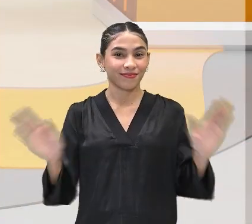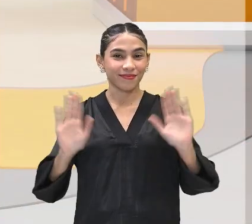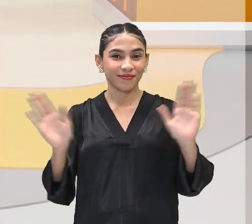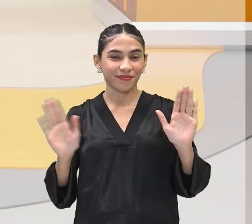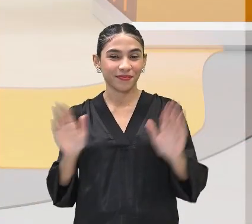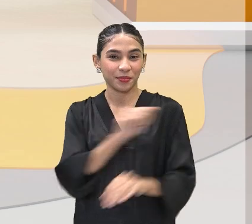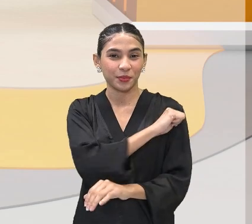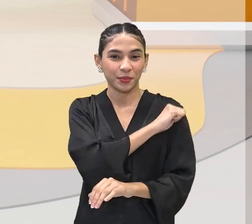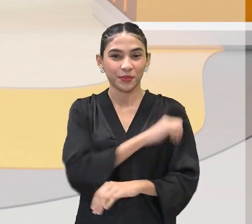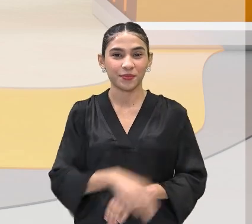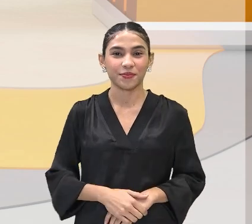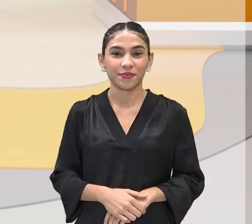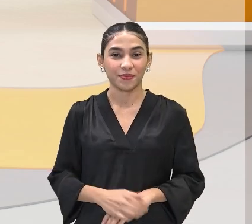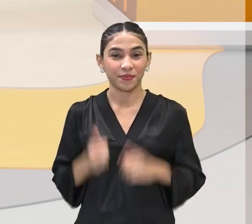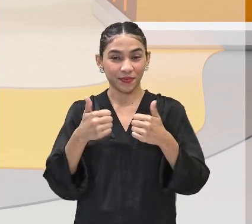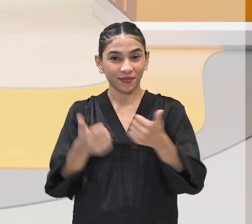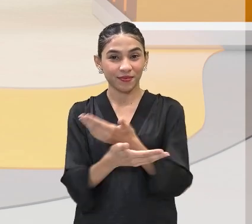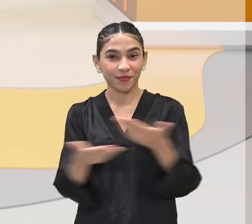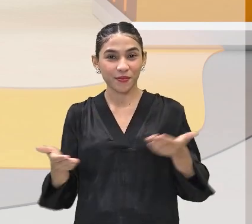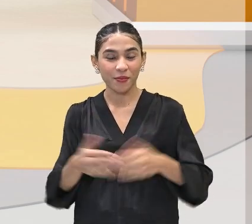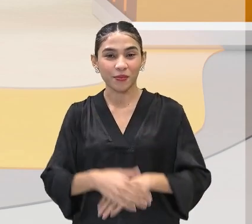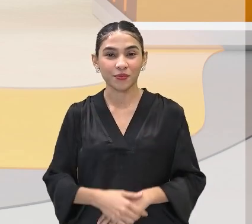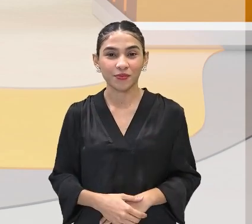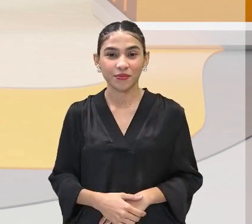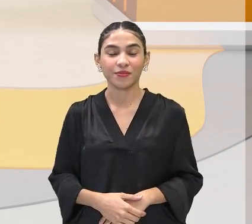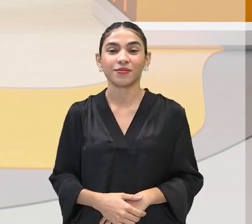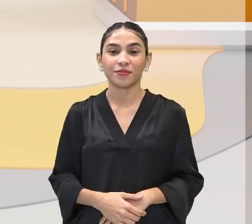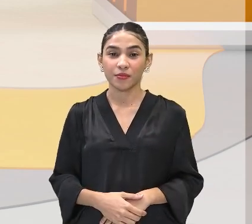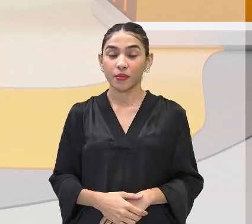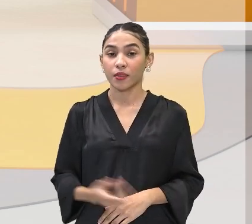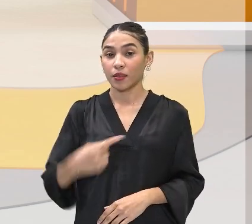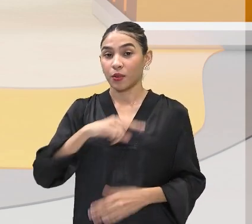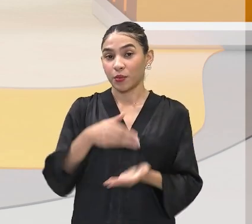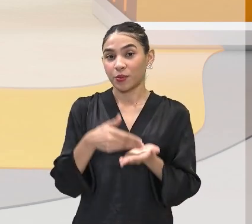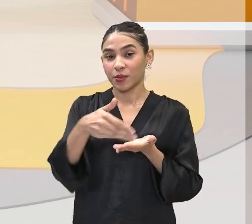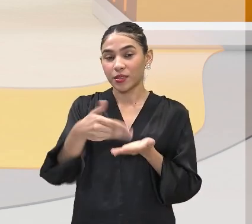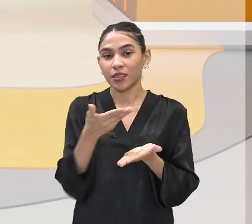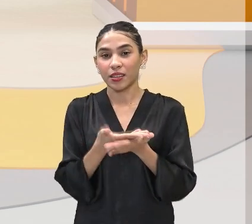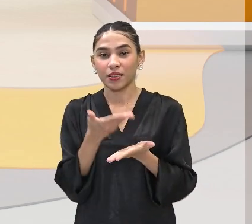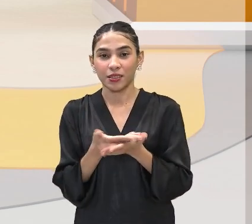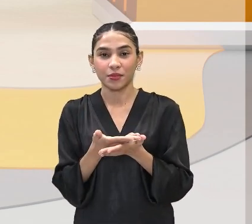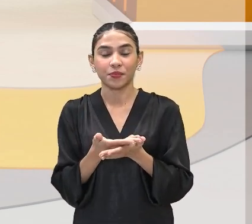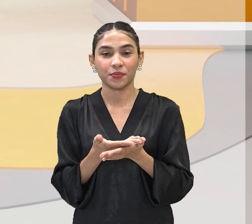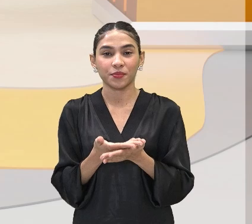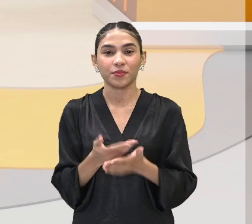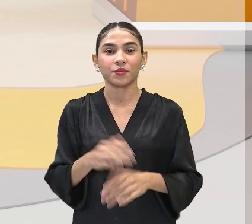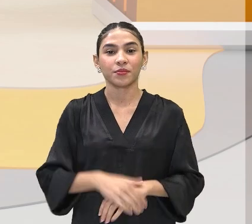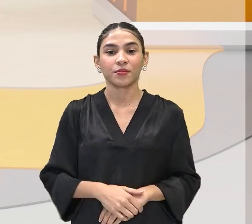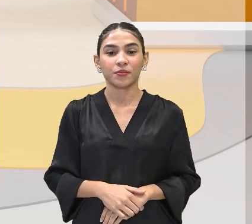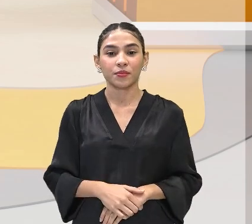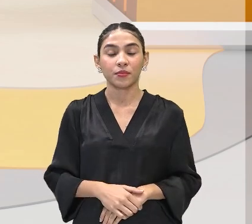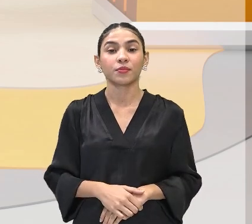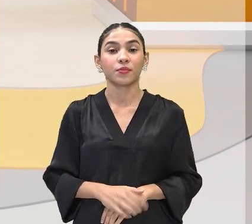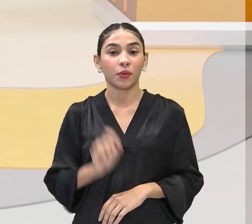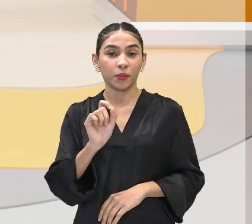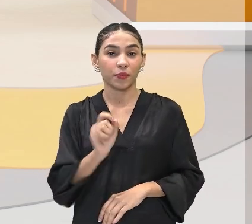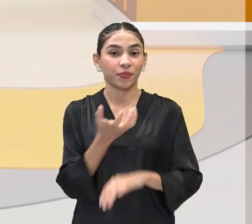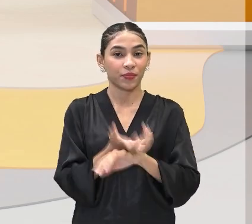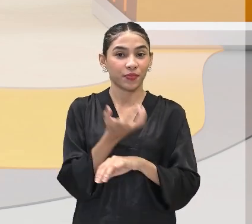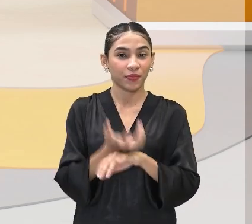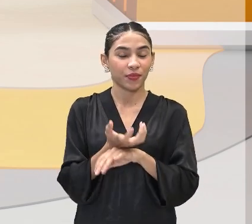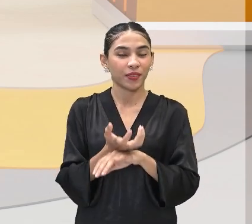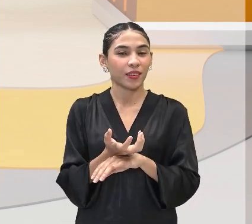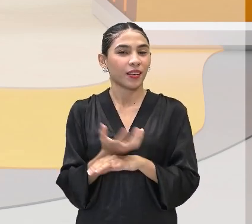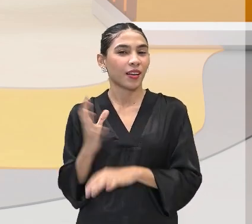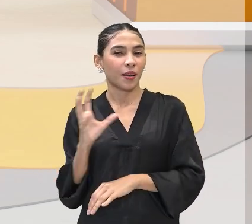Olá, queridos alunos, tudo bem com vocês? Daremos início a mais uma aula daquele que é o componente